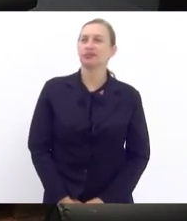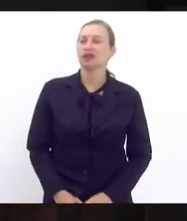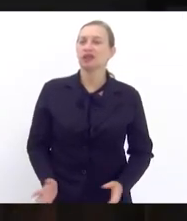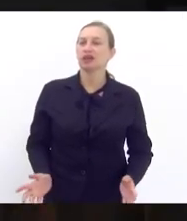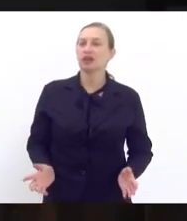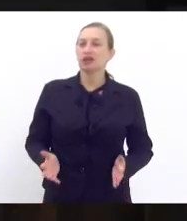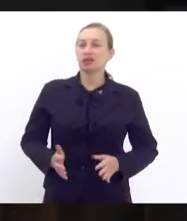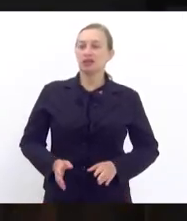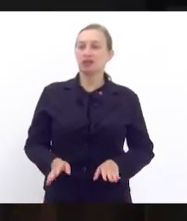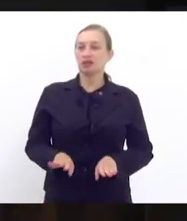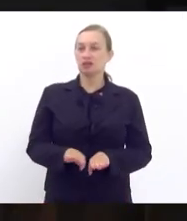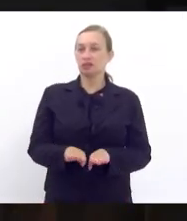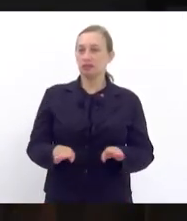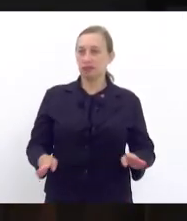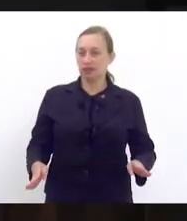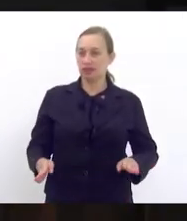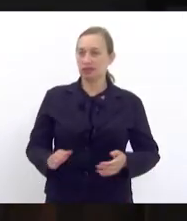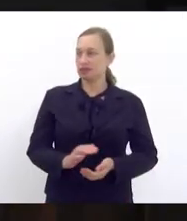mesa um destaque